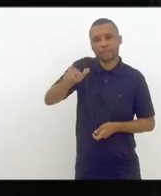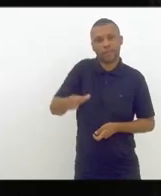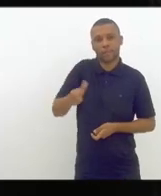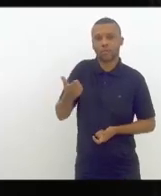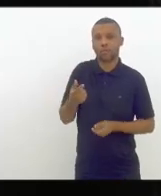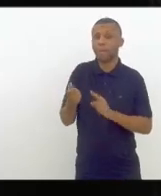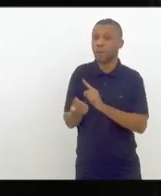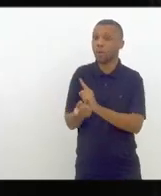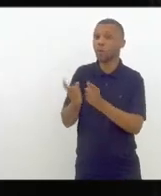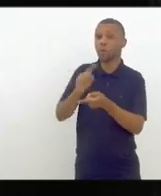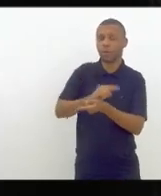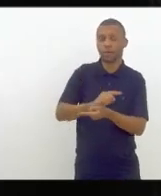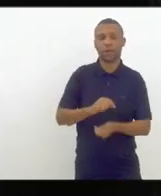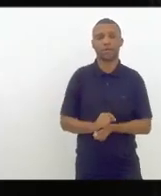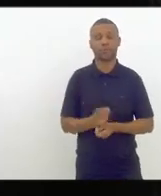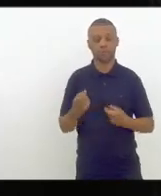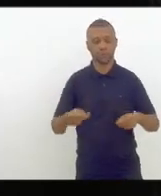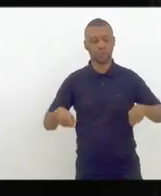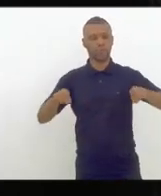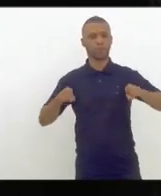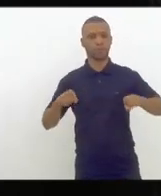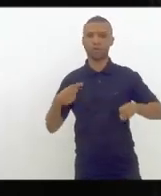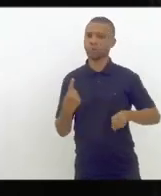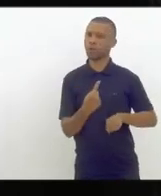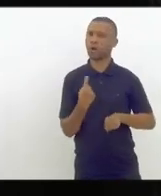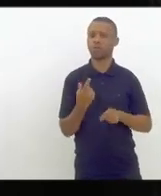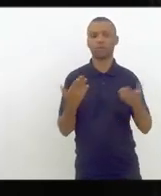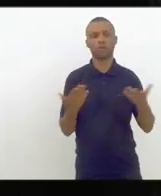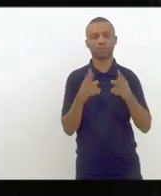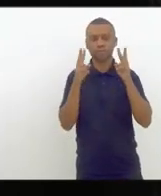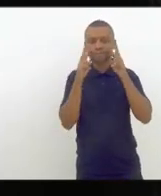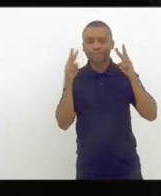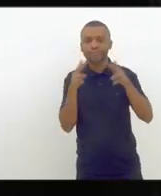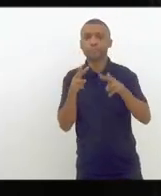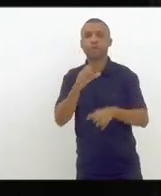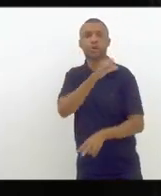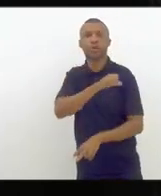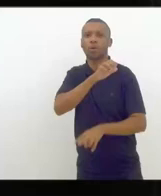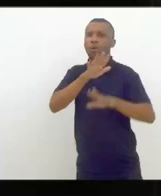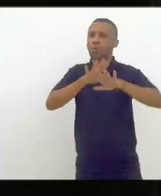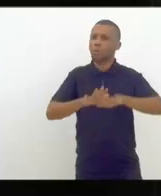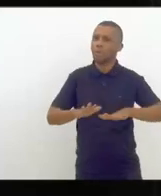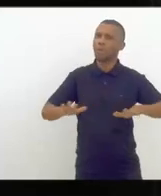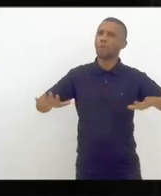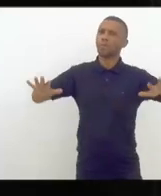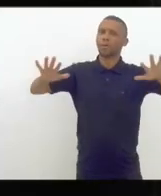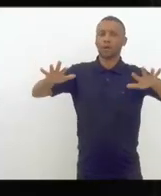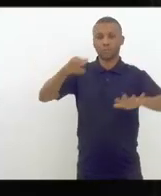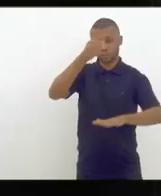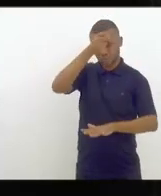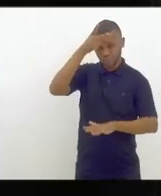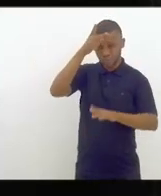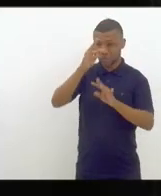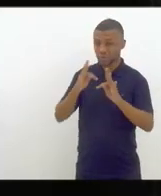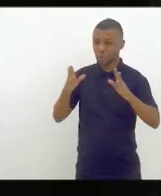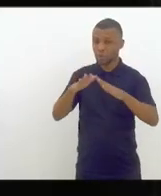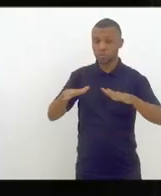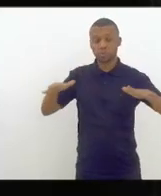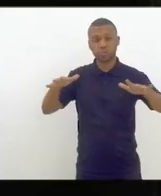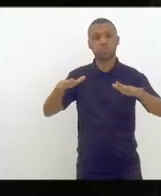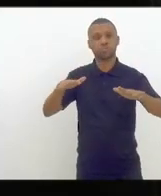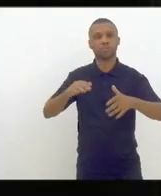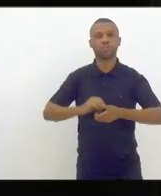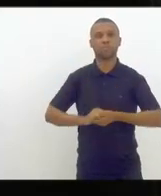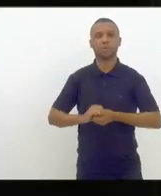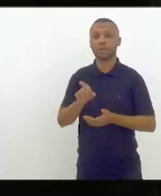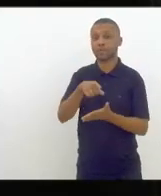contrário, fizemos aqui um mandato que hoje é reconhecido no estado do Rio de Janeiro, em todos os municípios do estado do Rio de Janeiro,